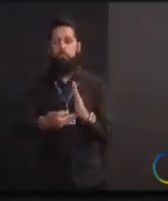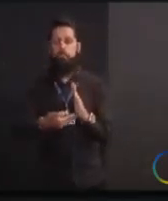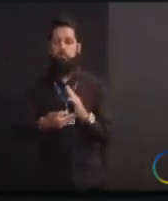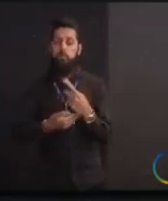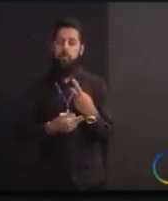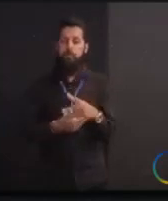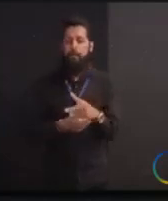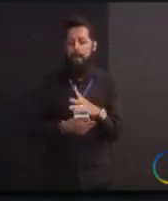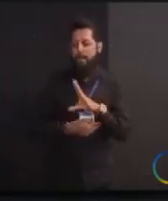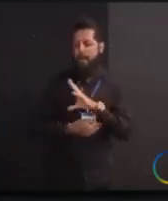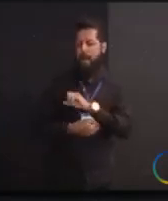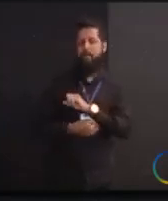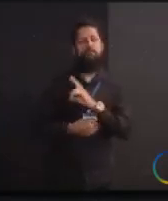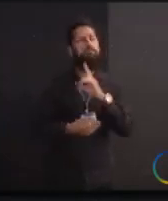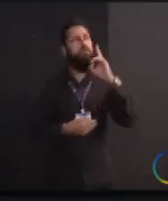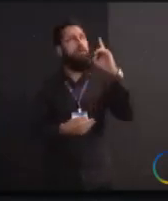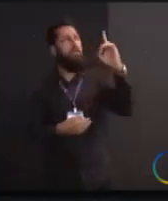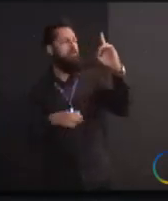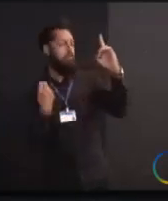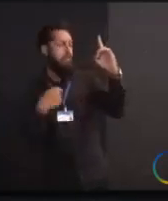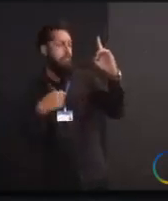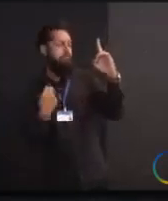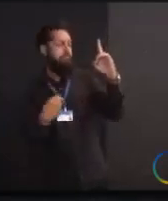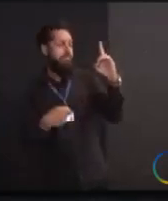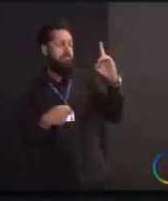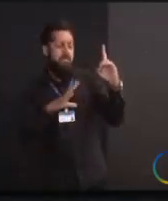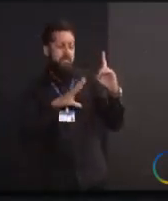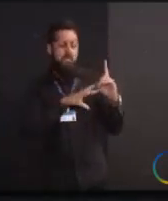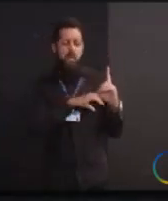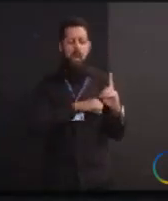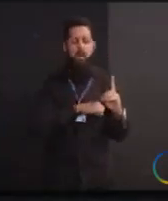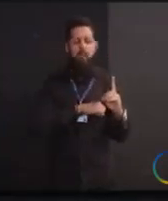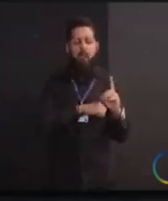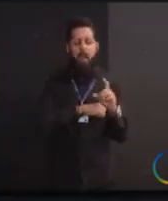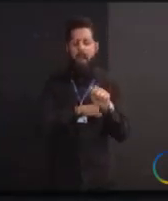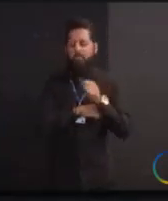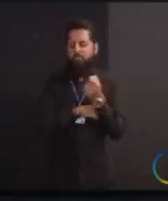o próximo é preciso nos amarmos.